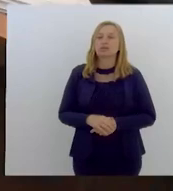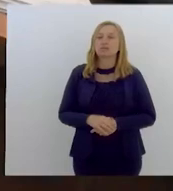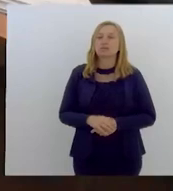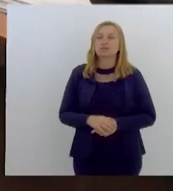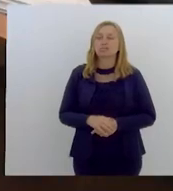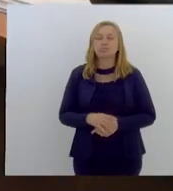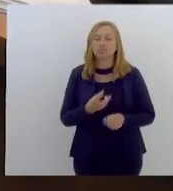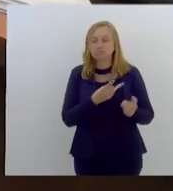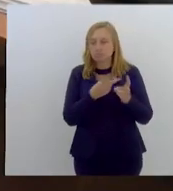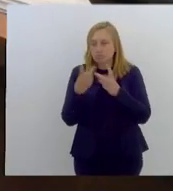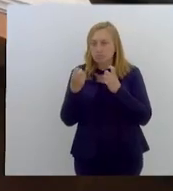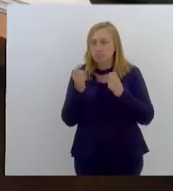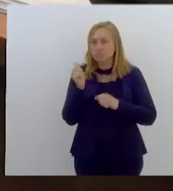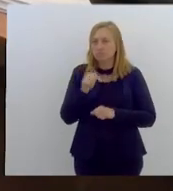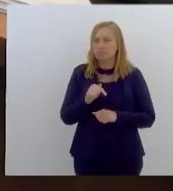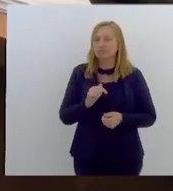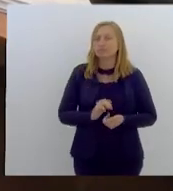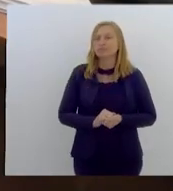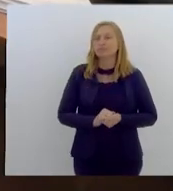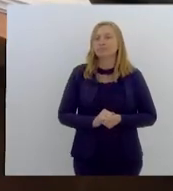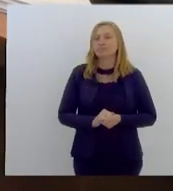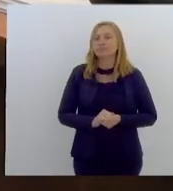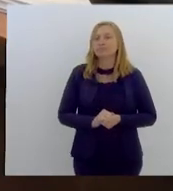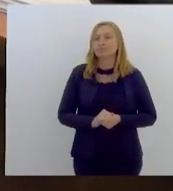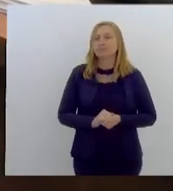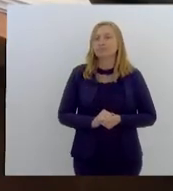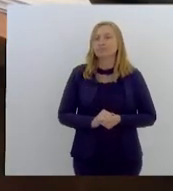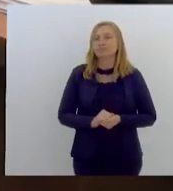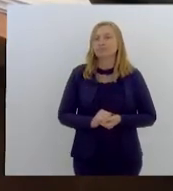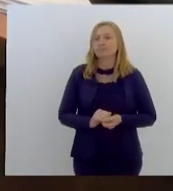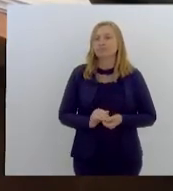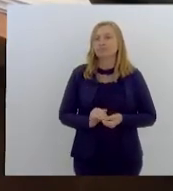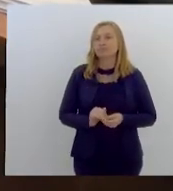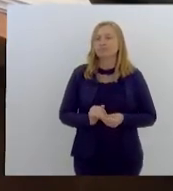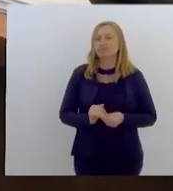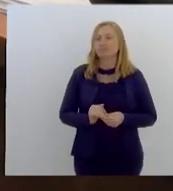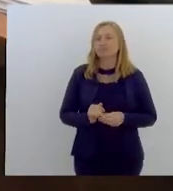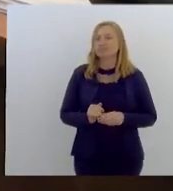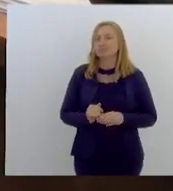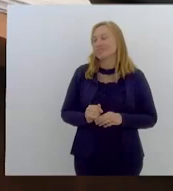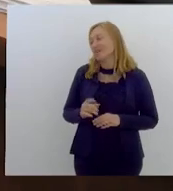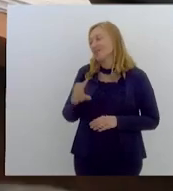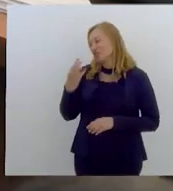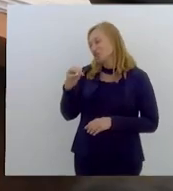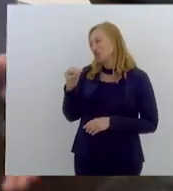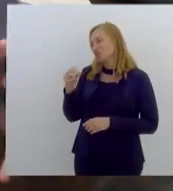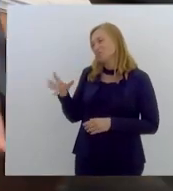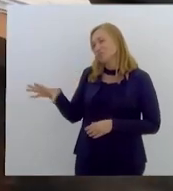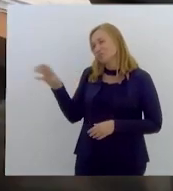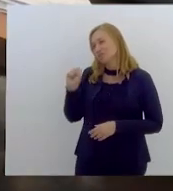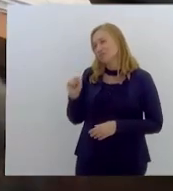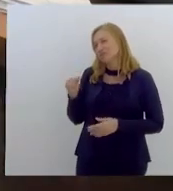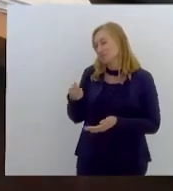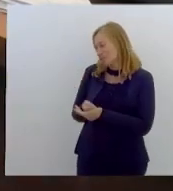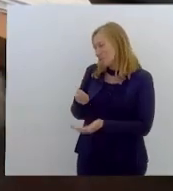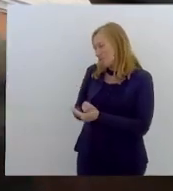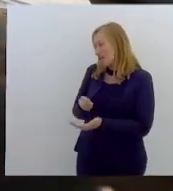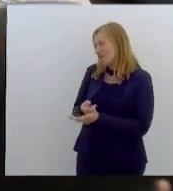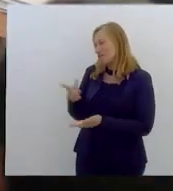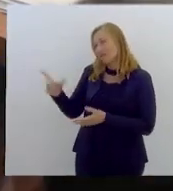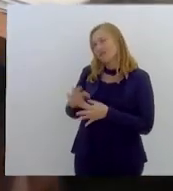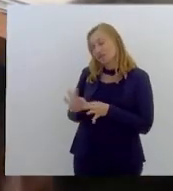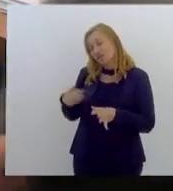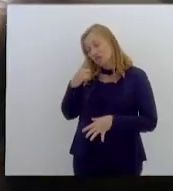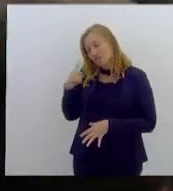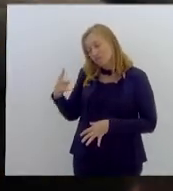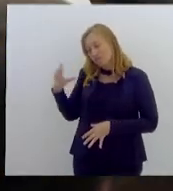que eu pude observar aqui, a gente está diante de... Agora deixa Chico me ouvir. Vocês cobraram tanto Chico ouvir, deixa Chico me